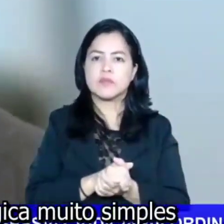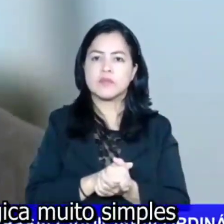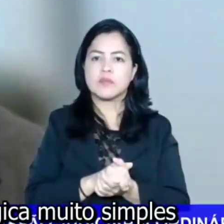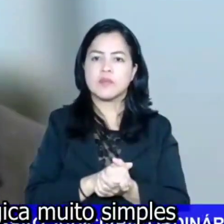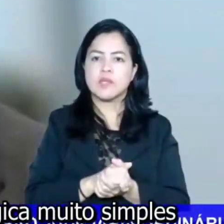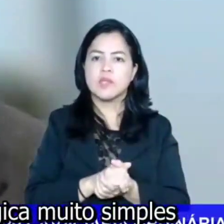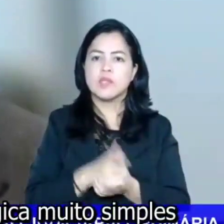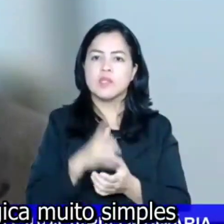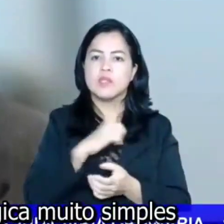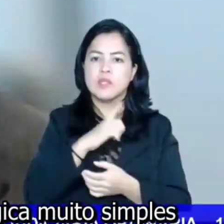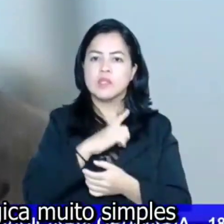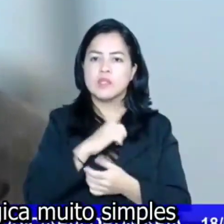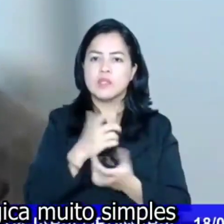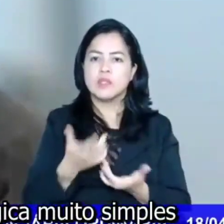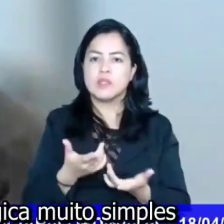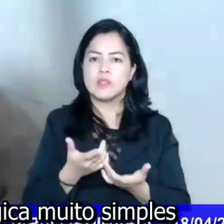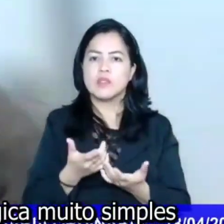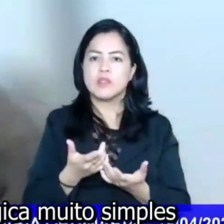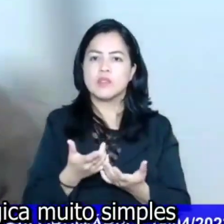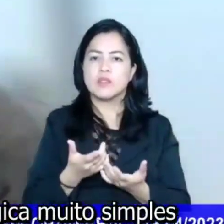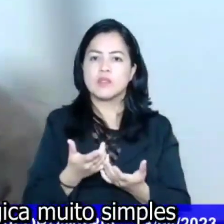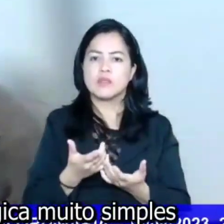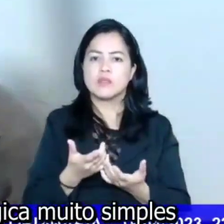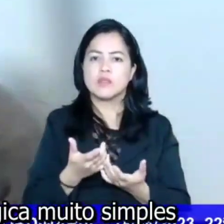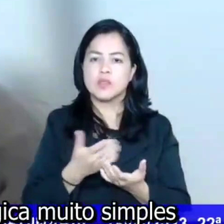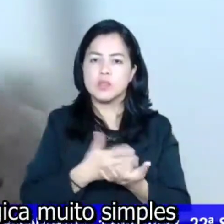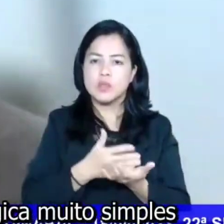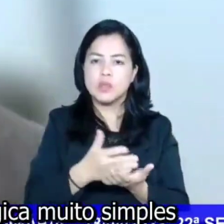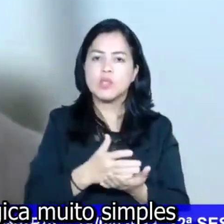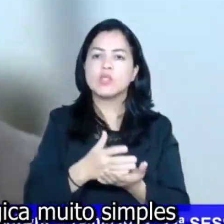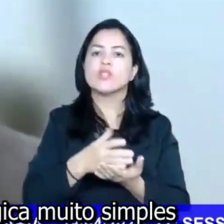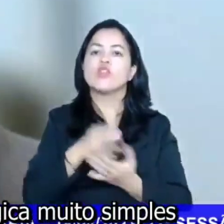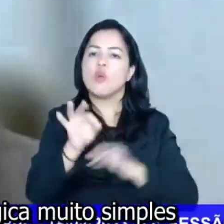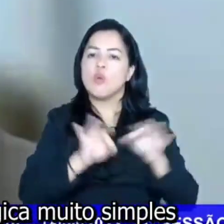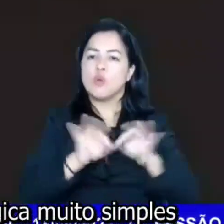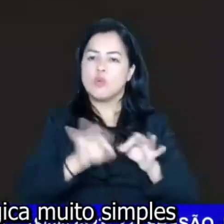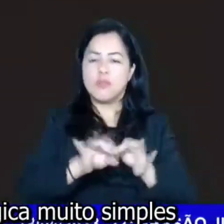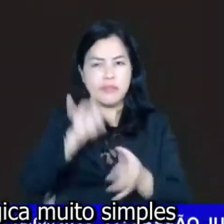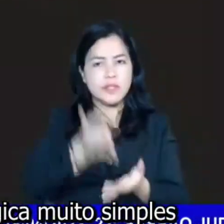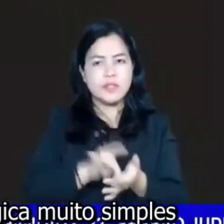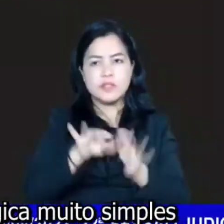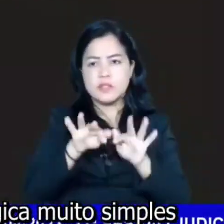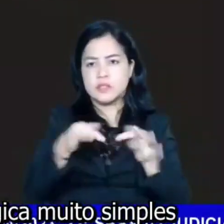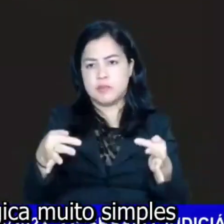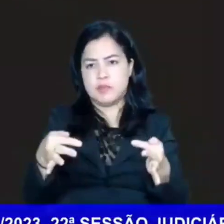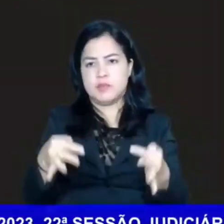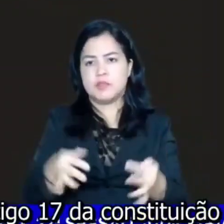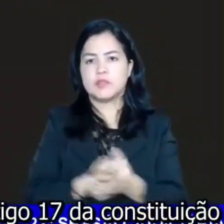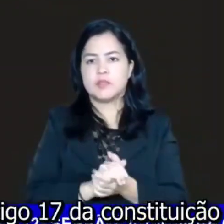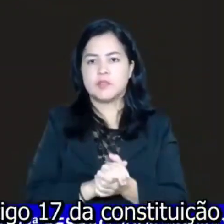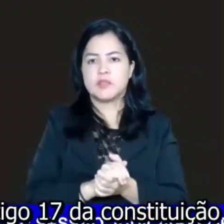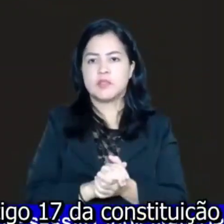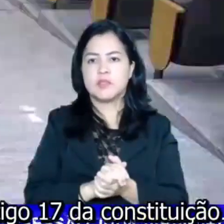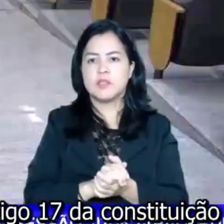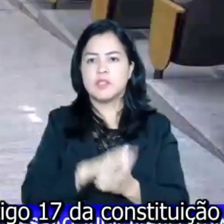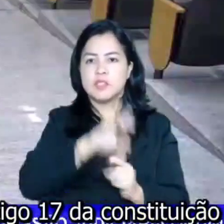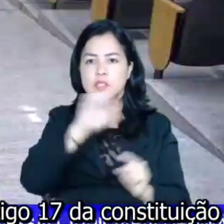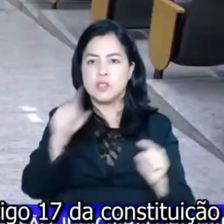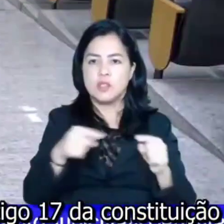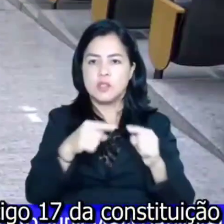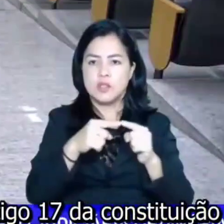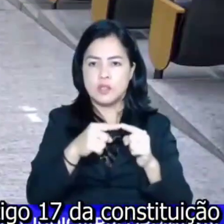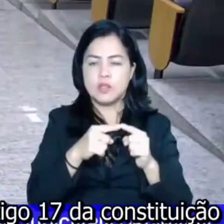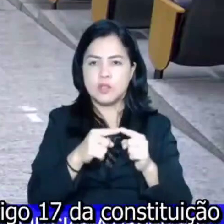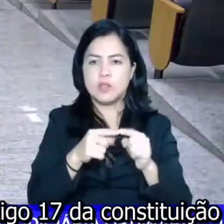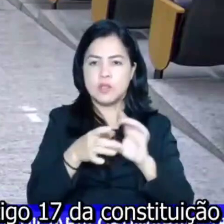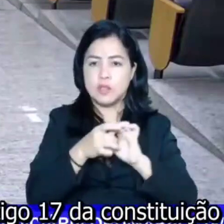decorre de uma questão de ordem lógica muito simples. De acordo com imagem ampla